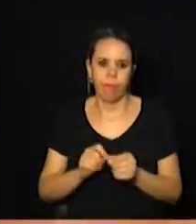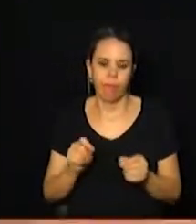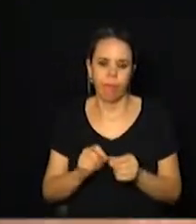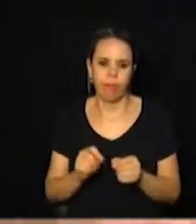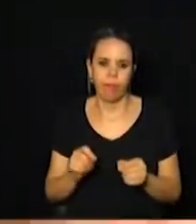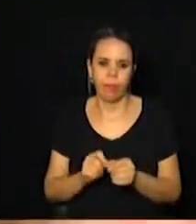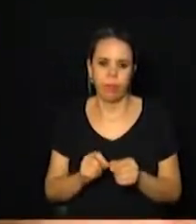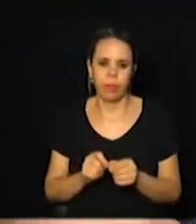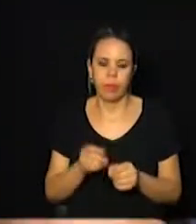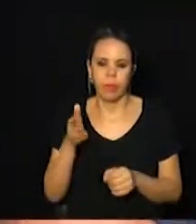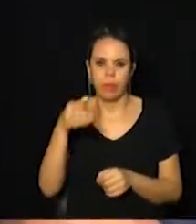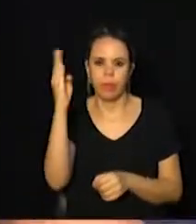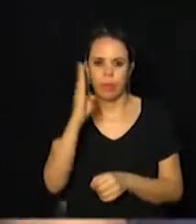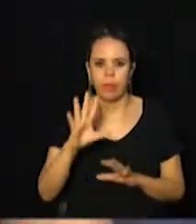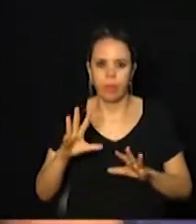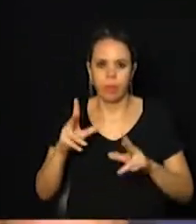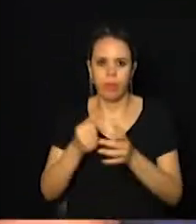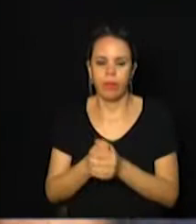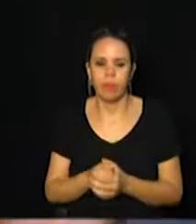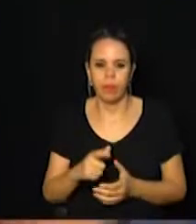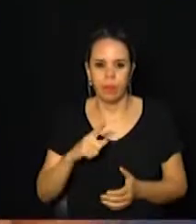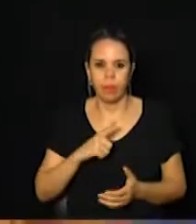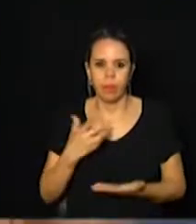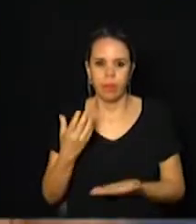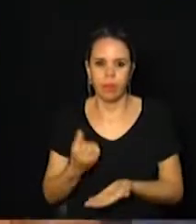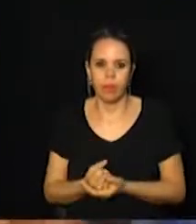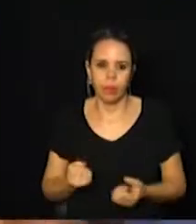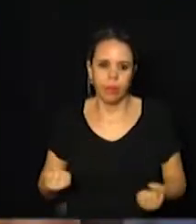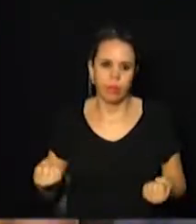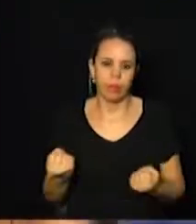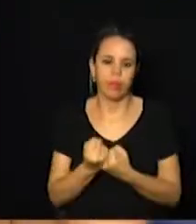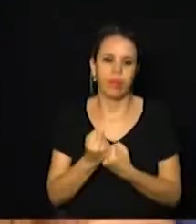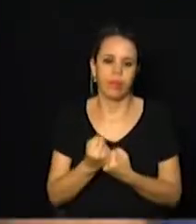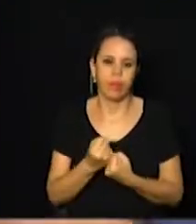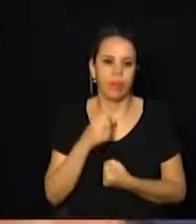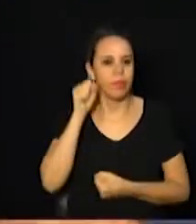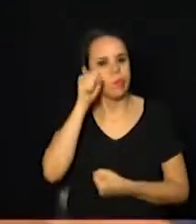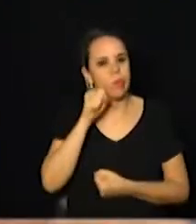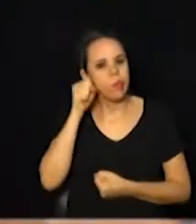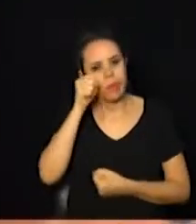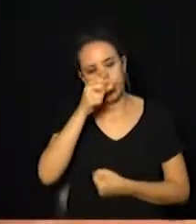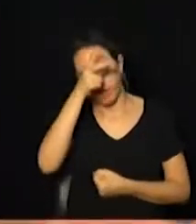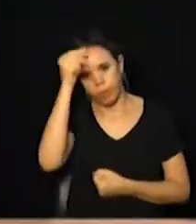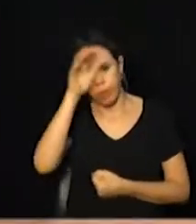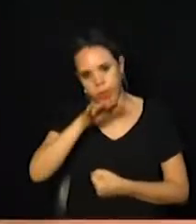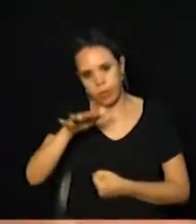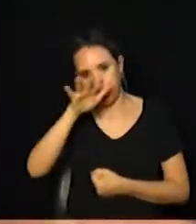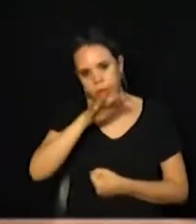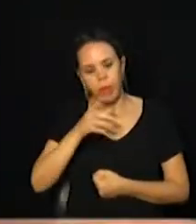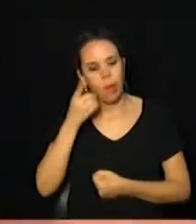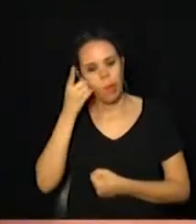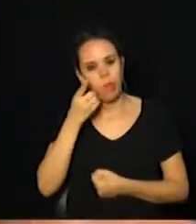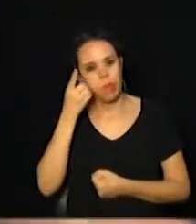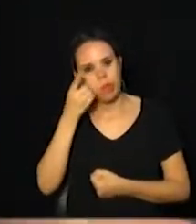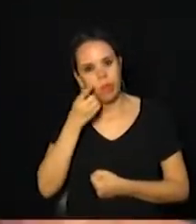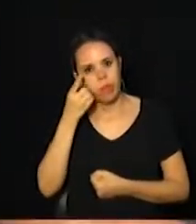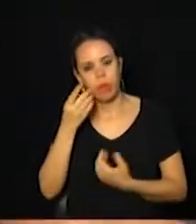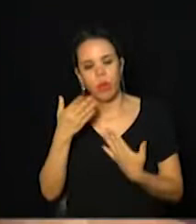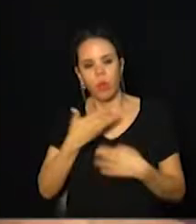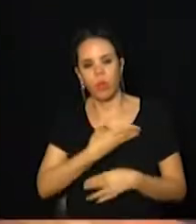uma pele gravação pelo Brasil inteiro mas tem recebido o apoio de vários senadores da República várias deputados